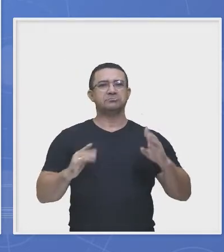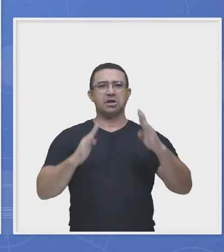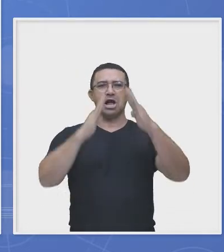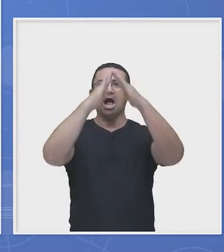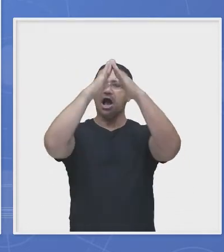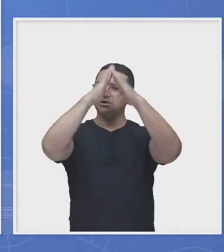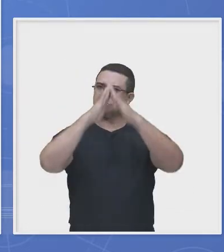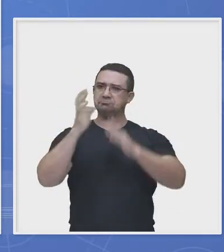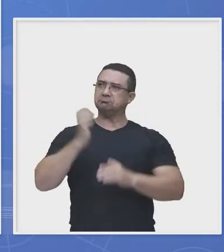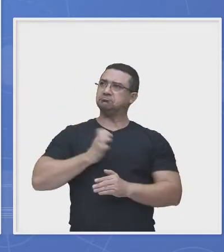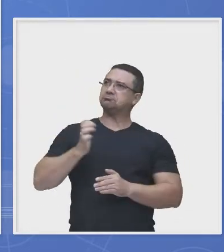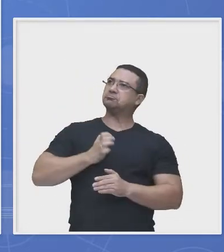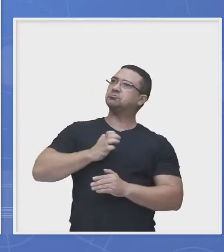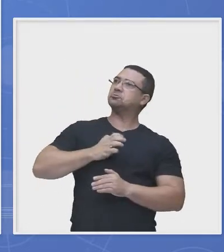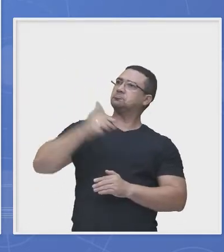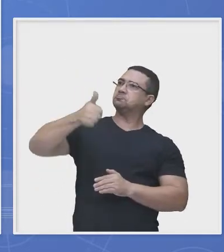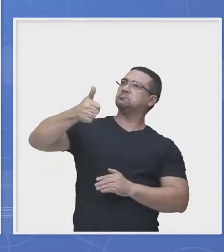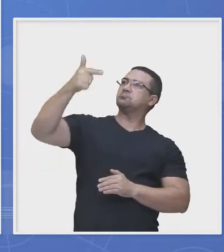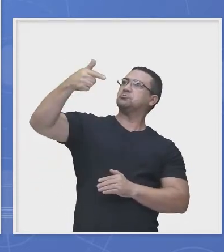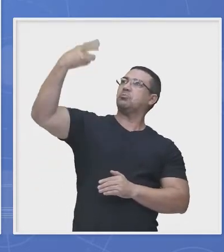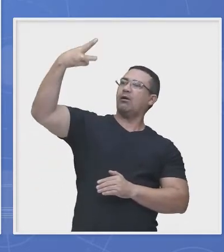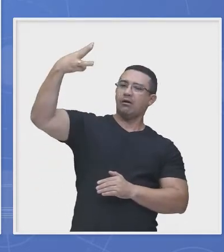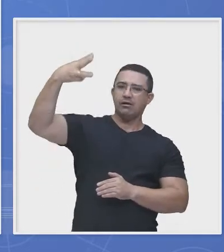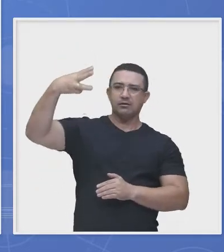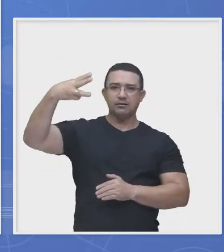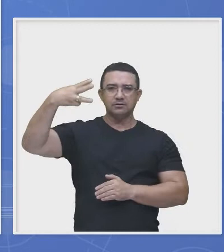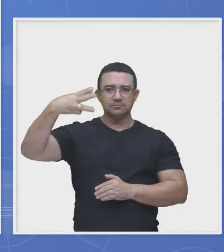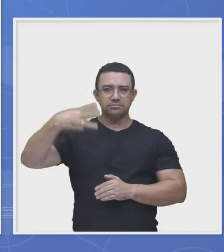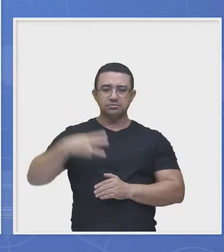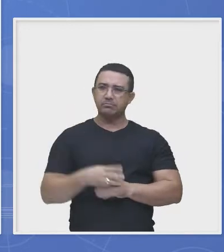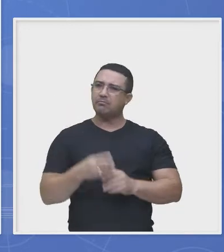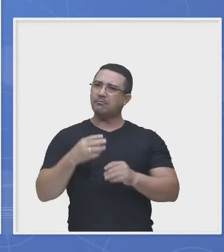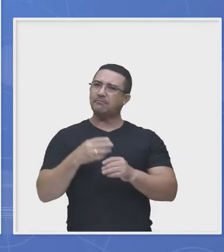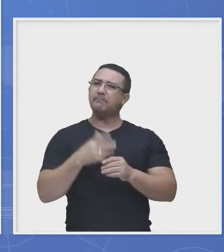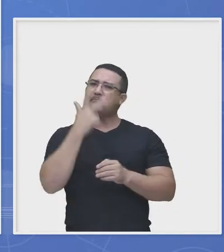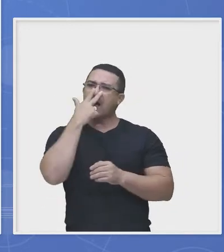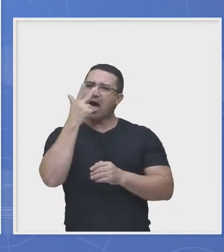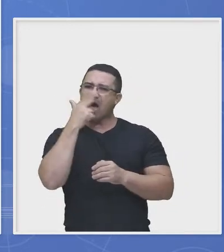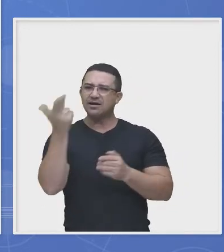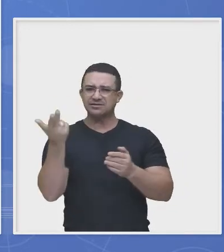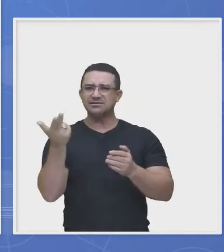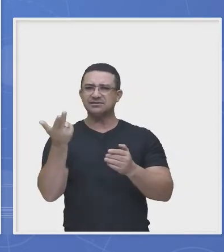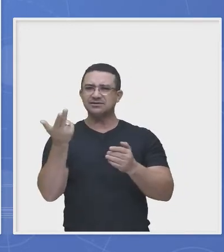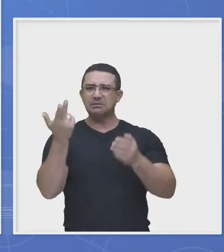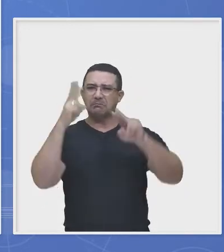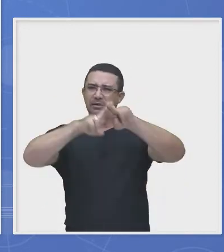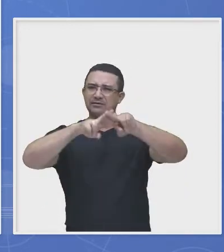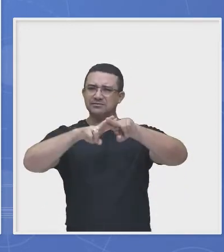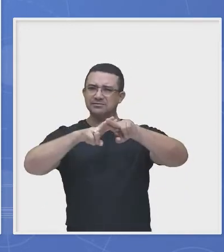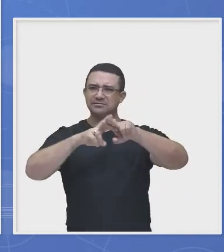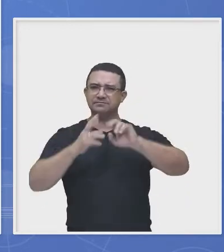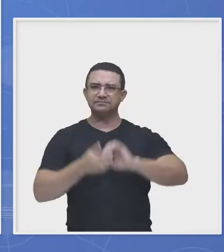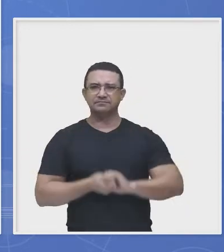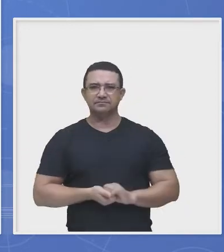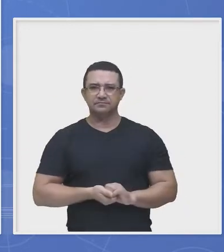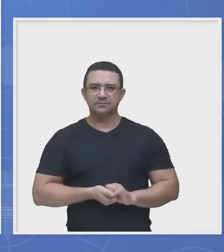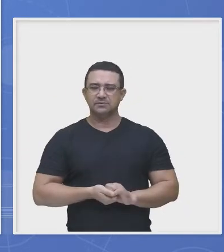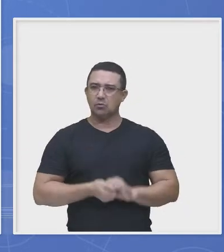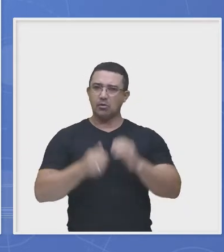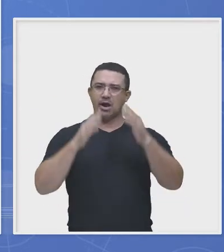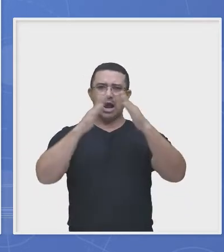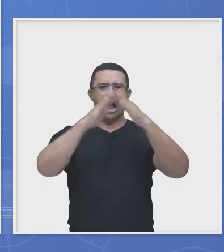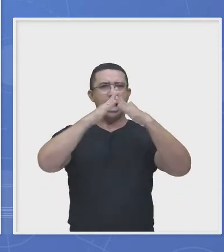de 2 ou 3 andares, sólidos como fortalezas, tudo pedra, cal, cambiúna. Casarões